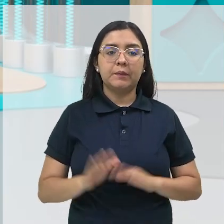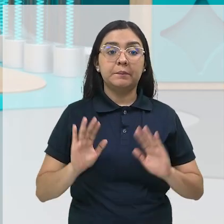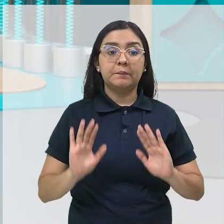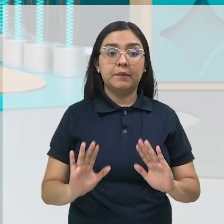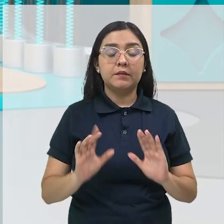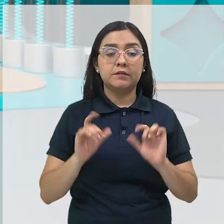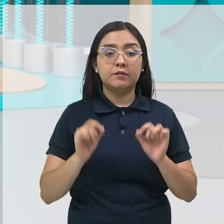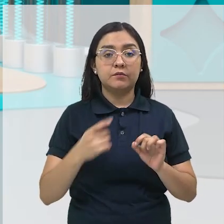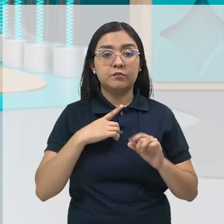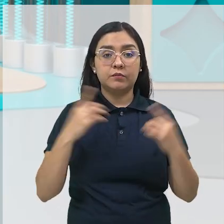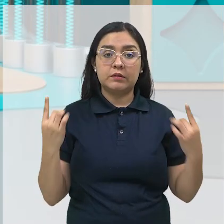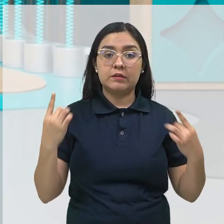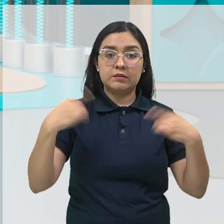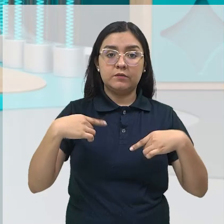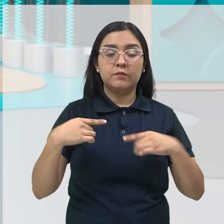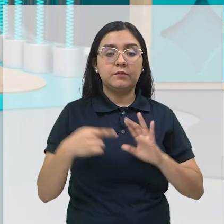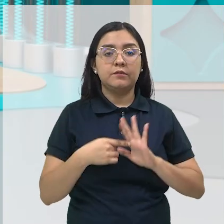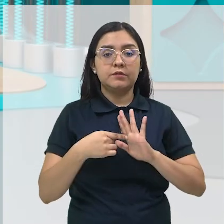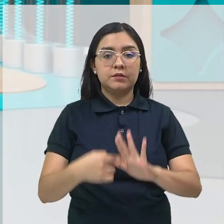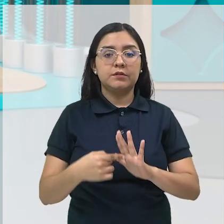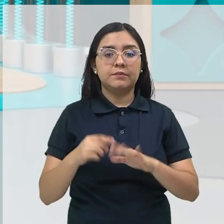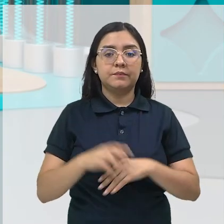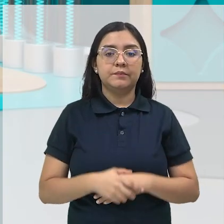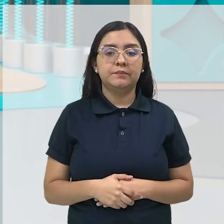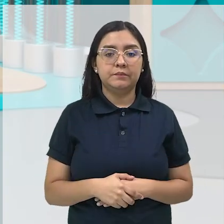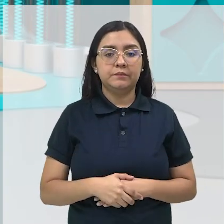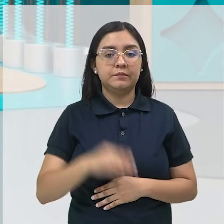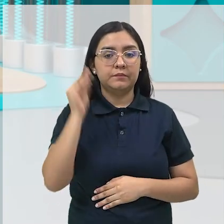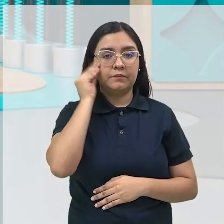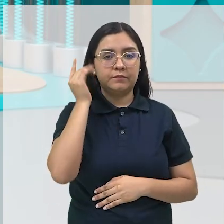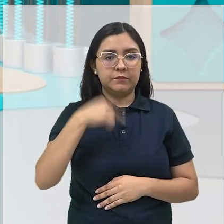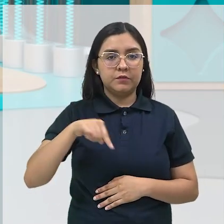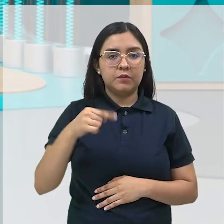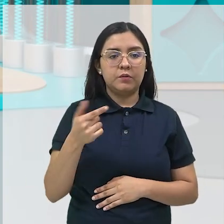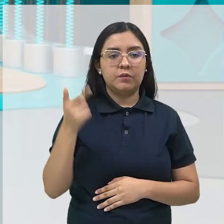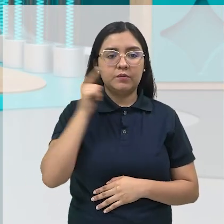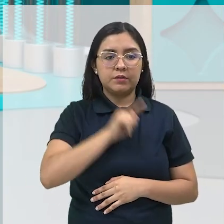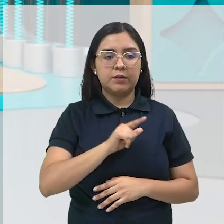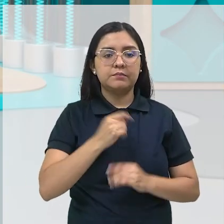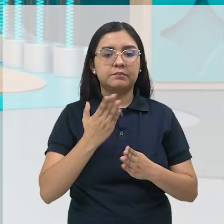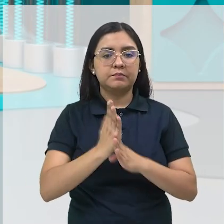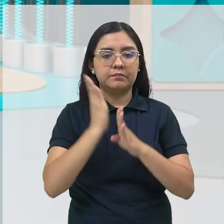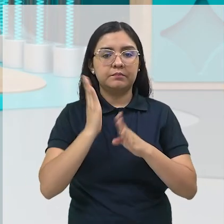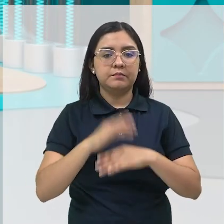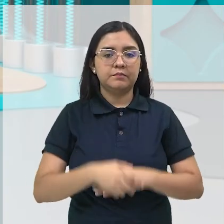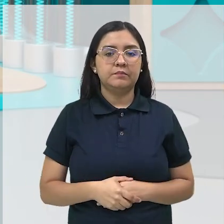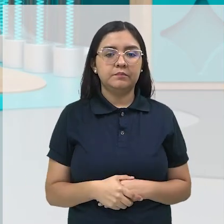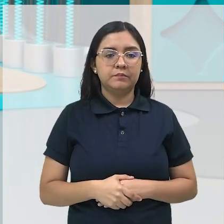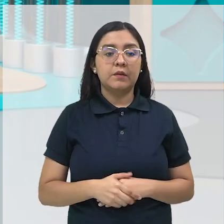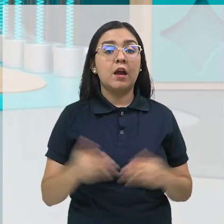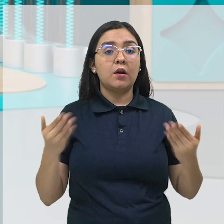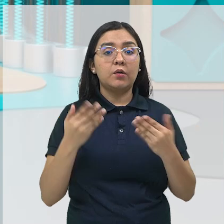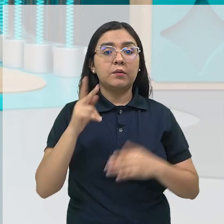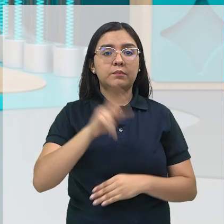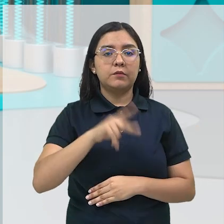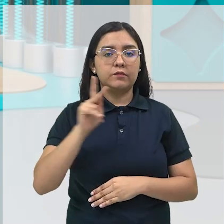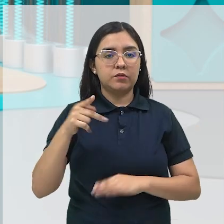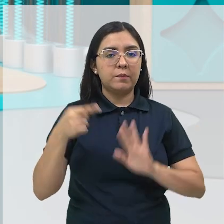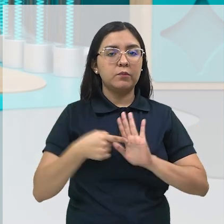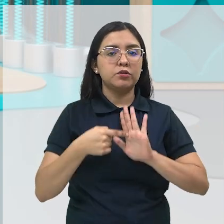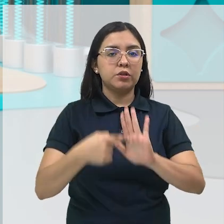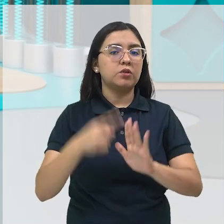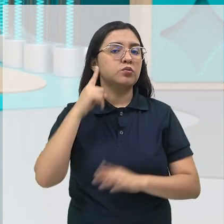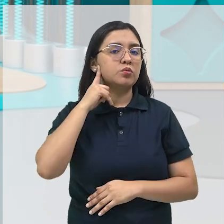eu trouxe um desafio. Olha só, você consegue adivinhar? Que som é esse? Veja